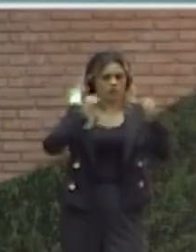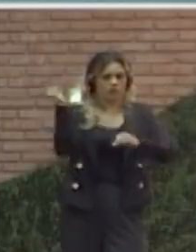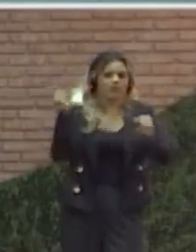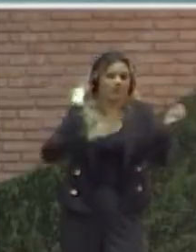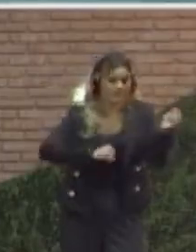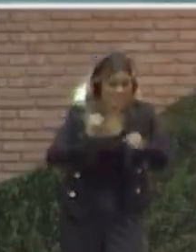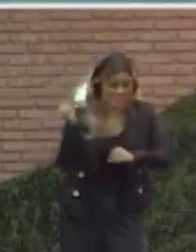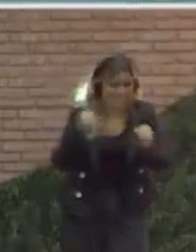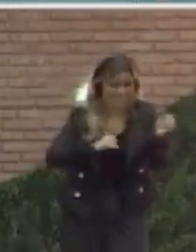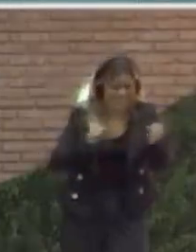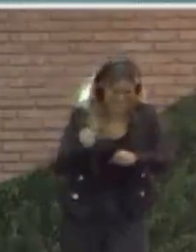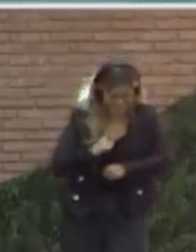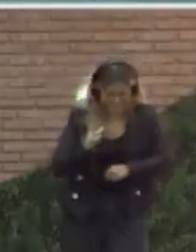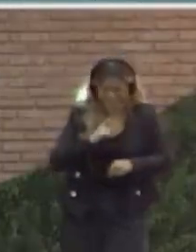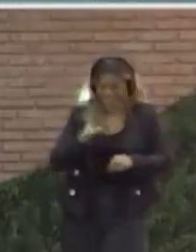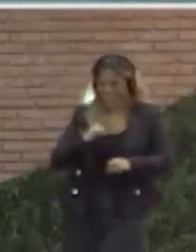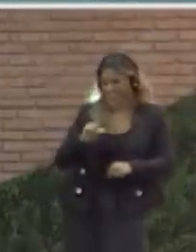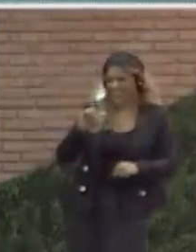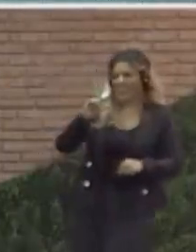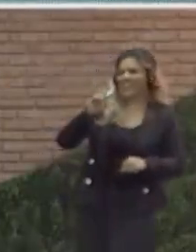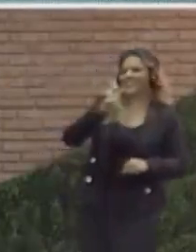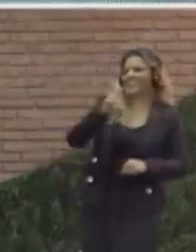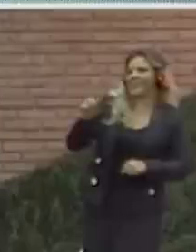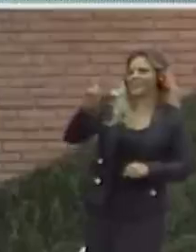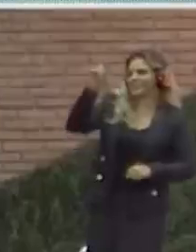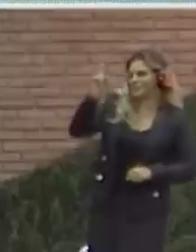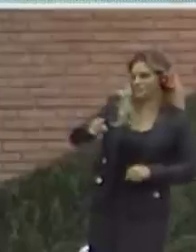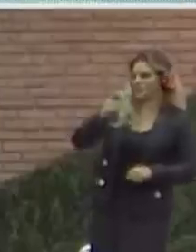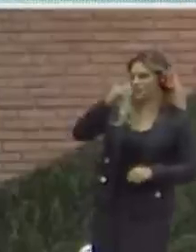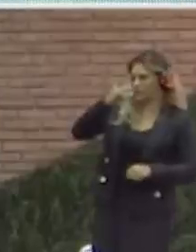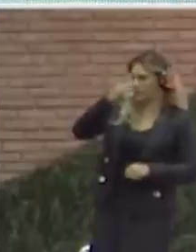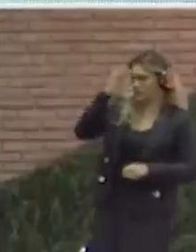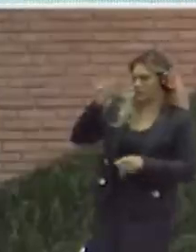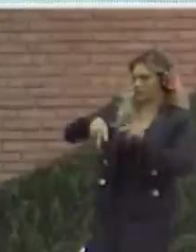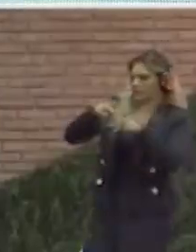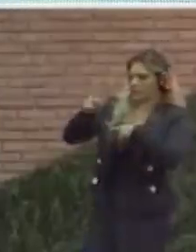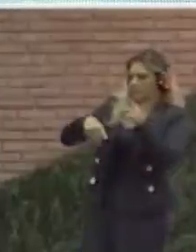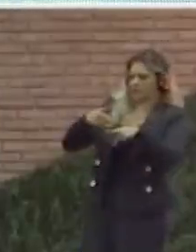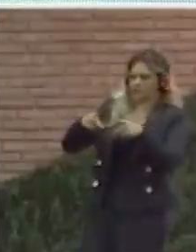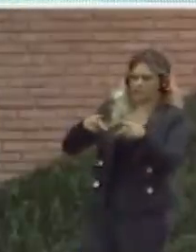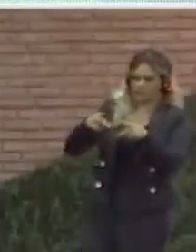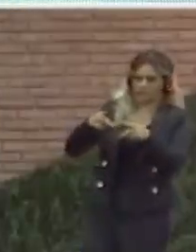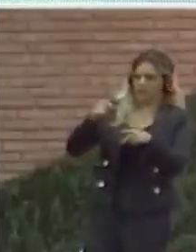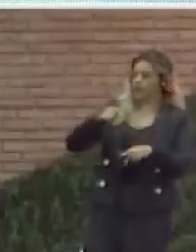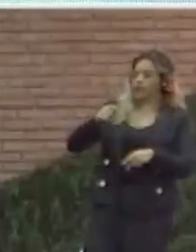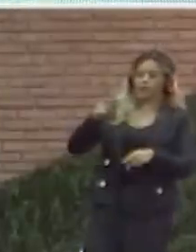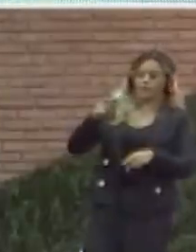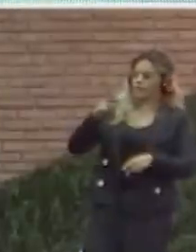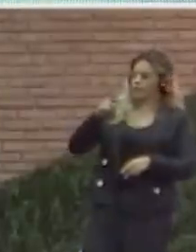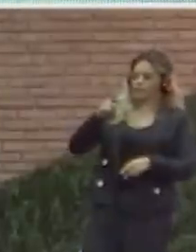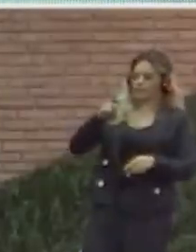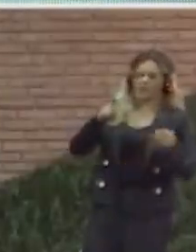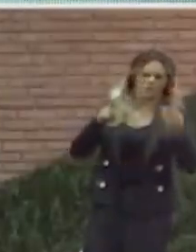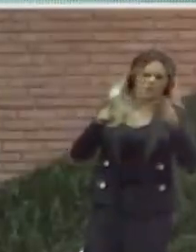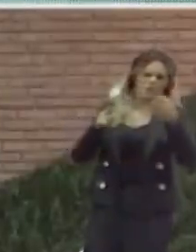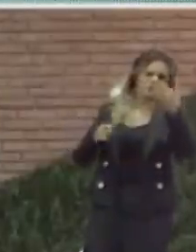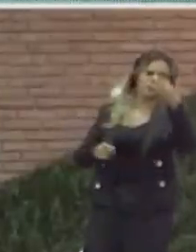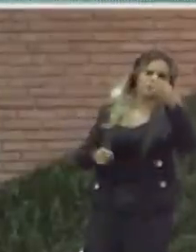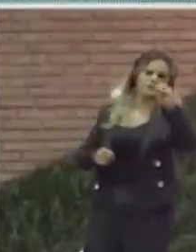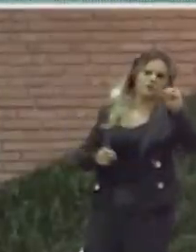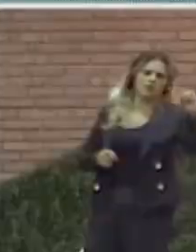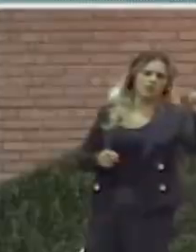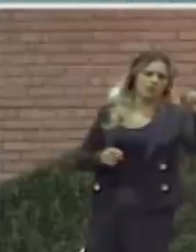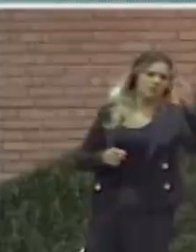temos cerca de 500 mil de pessoas trabalhando no setor. Eu não lembro do número exato, mas acho que temos cerca de 30 mil